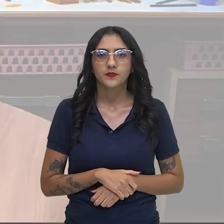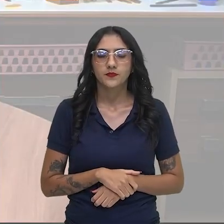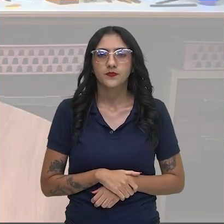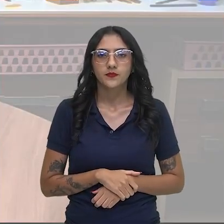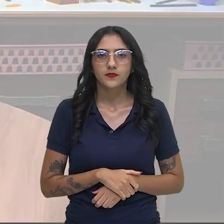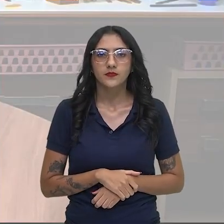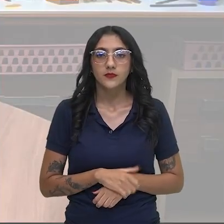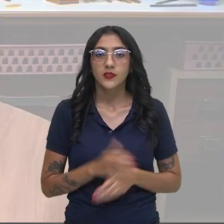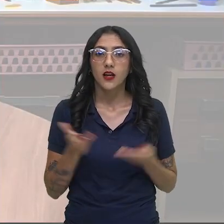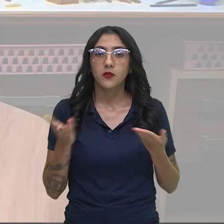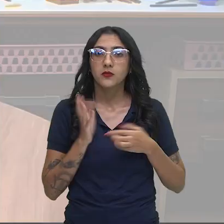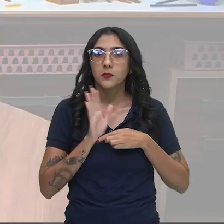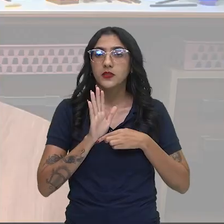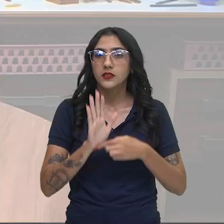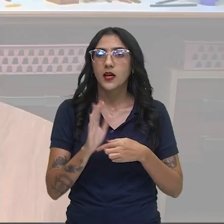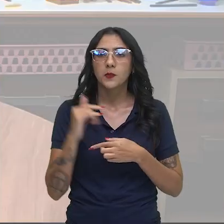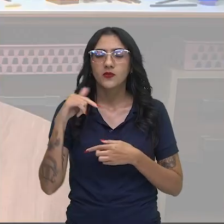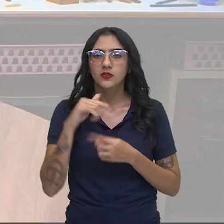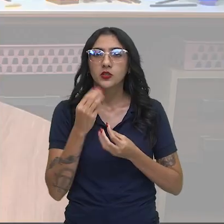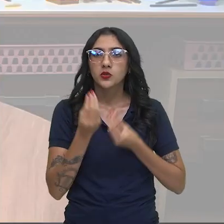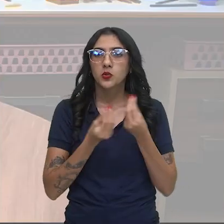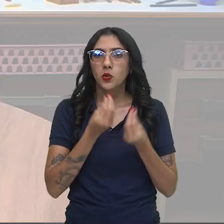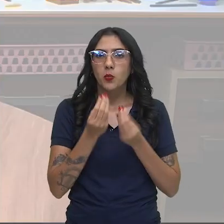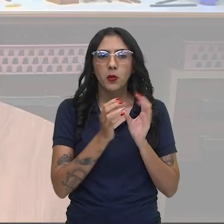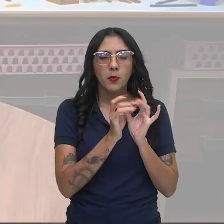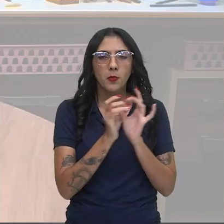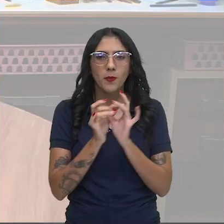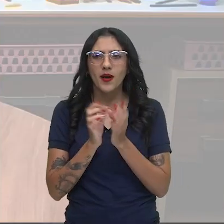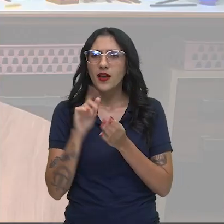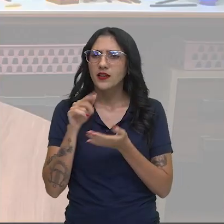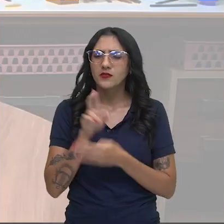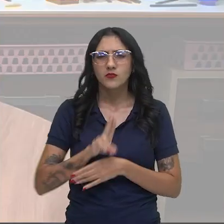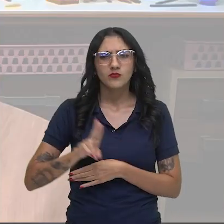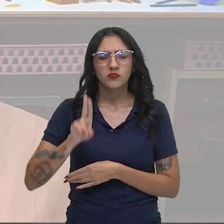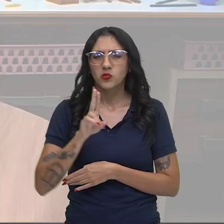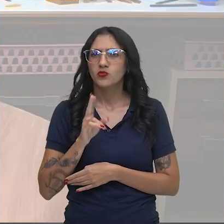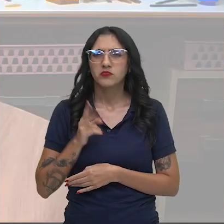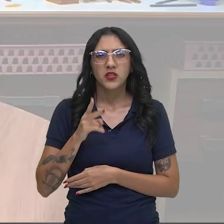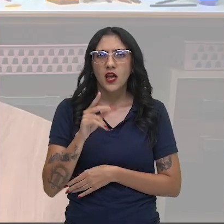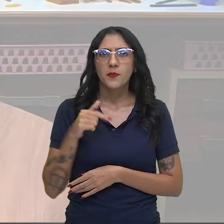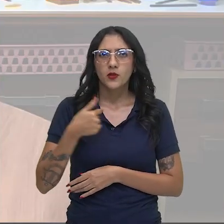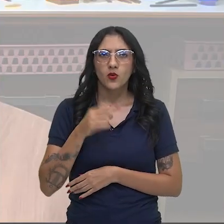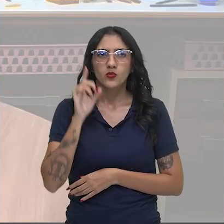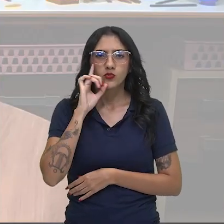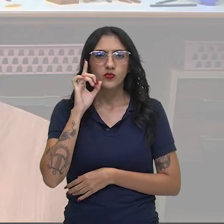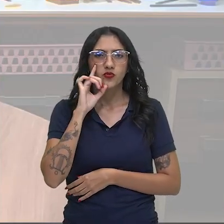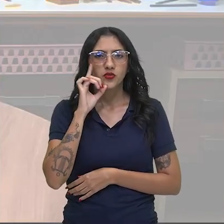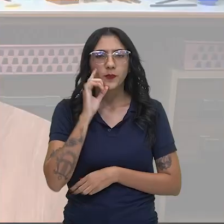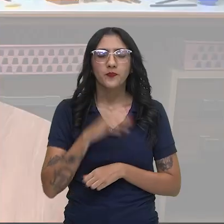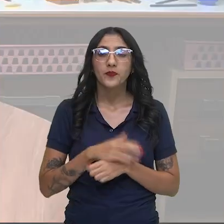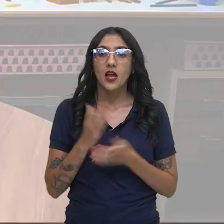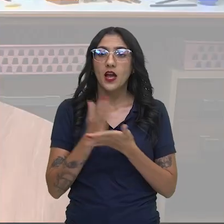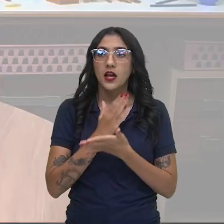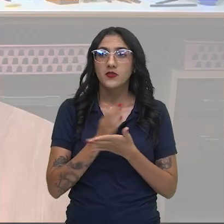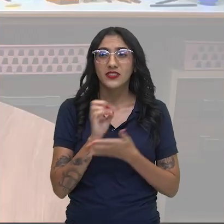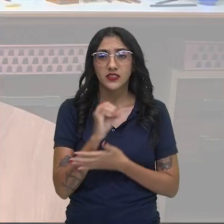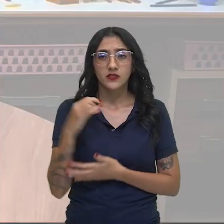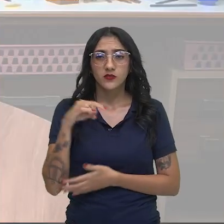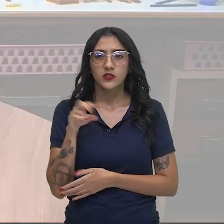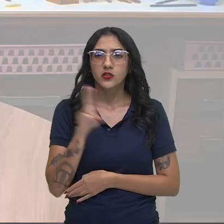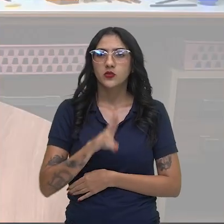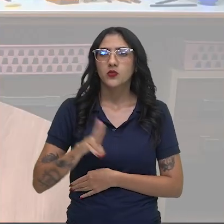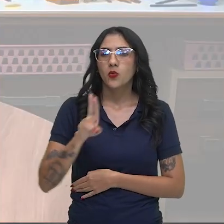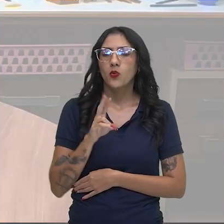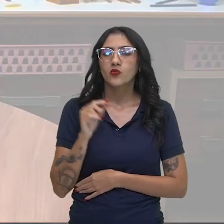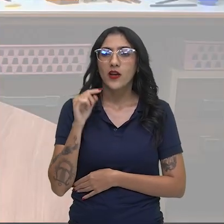a montagem de um circuito. E ele é muito utilizado no nosso cotidiano. E muitas das vezes, quando você utiliza uma placa